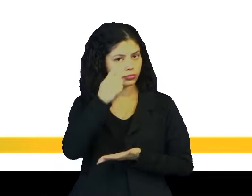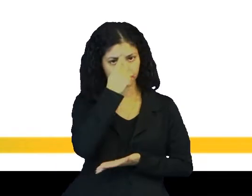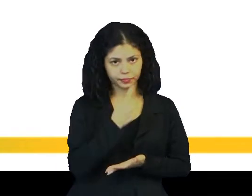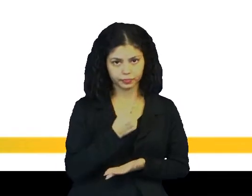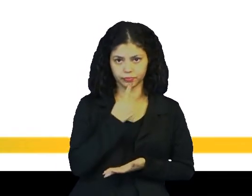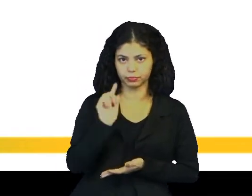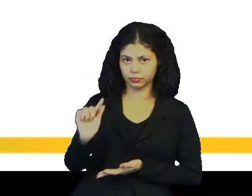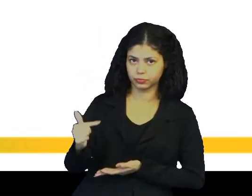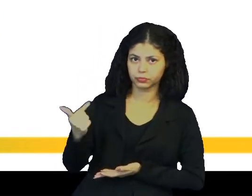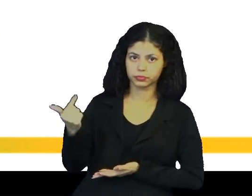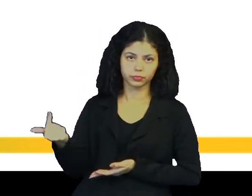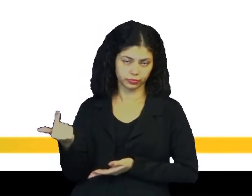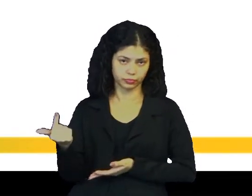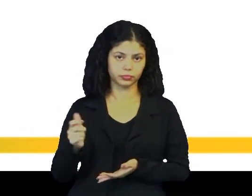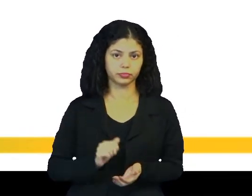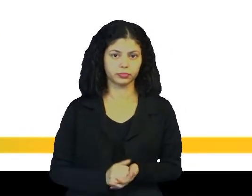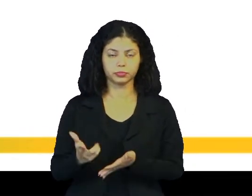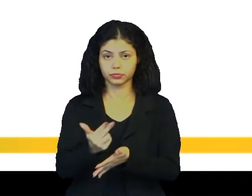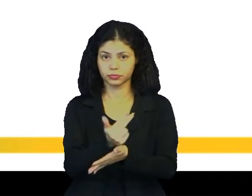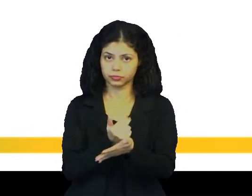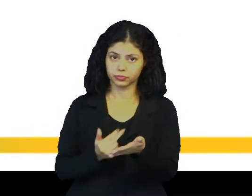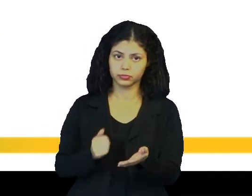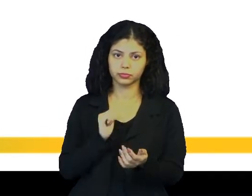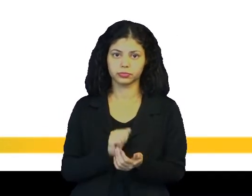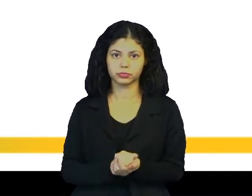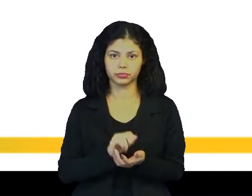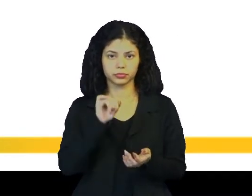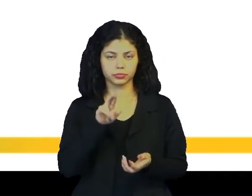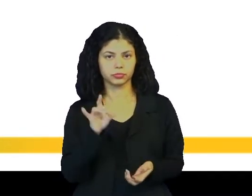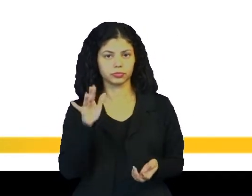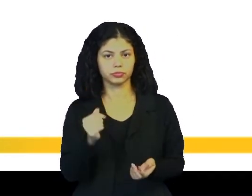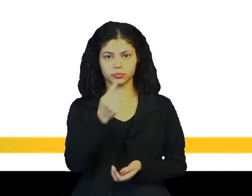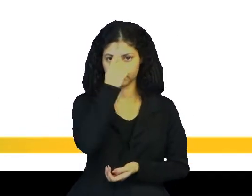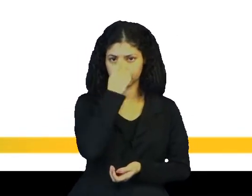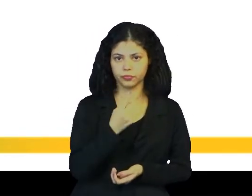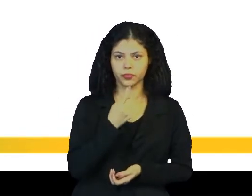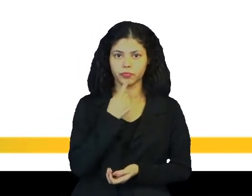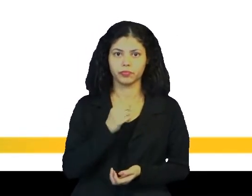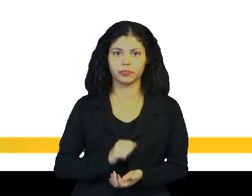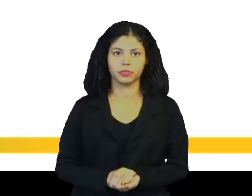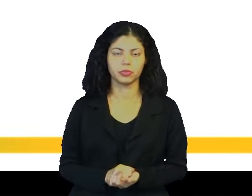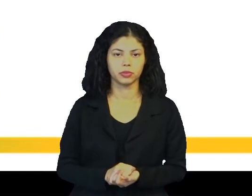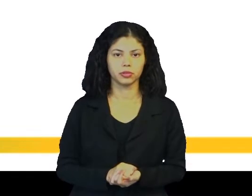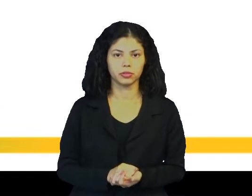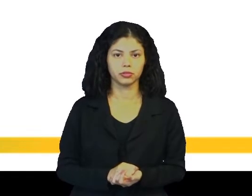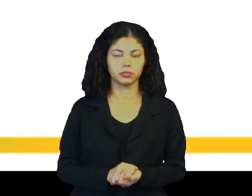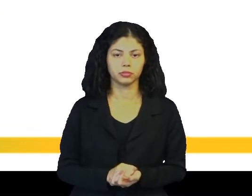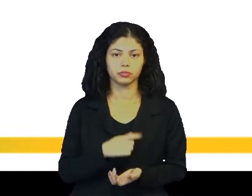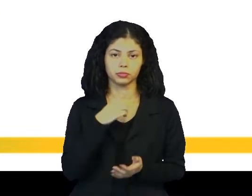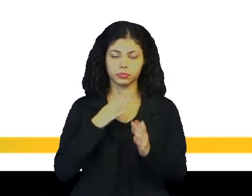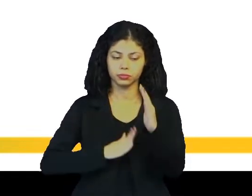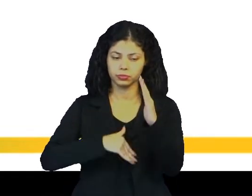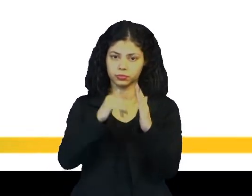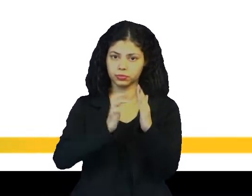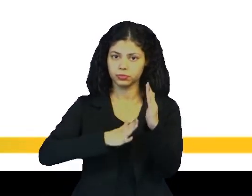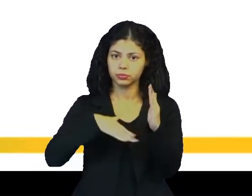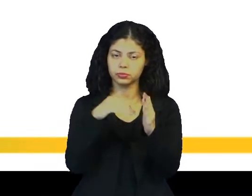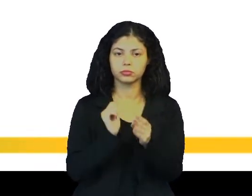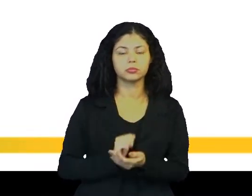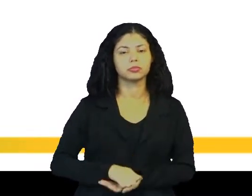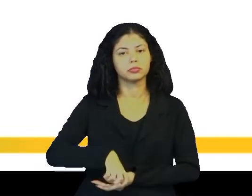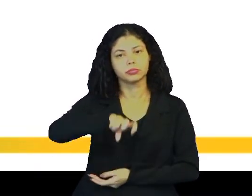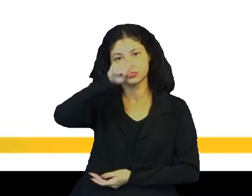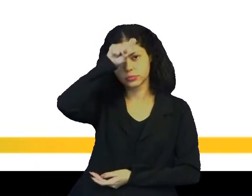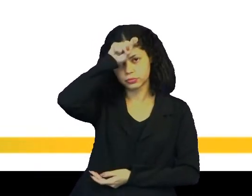aí, com outros artifícios, outros utensílios na imagem. Ao pintar e esculpir, os